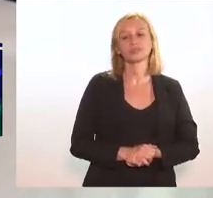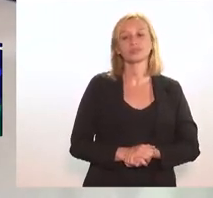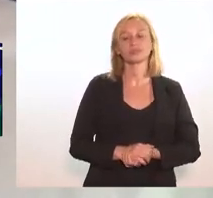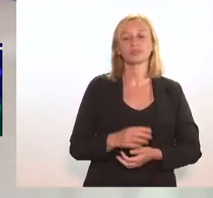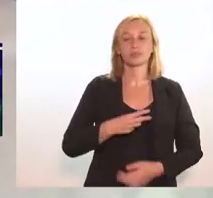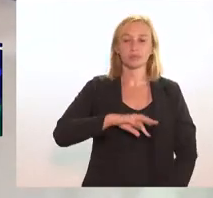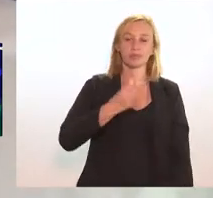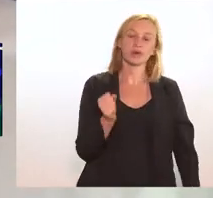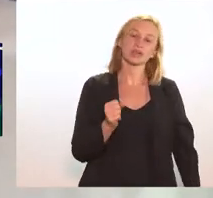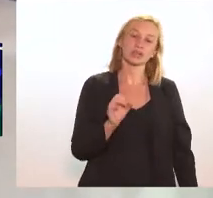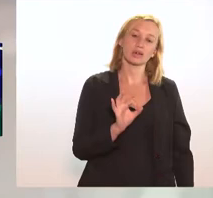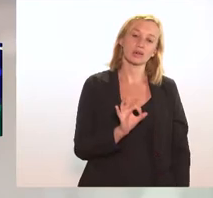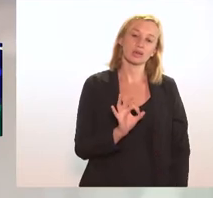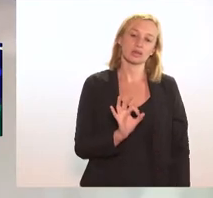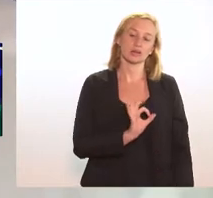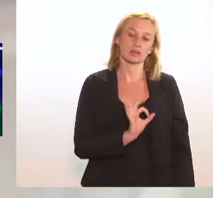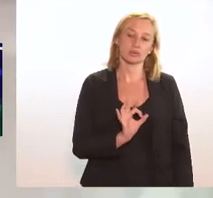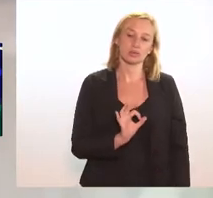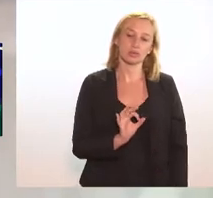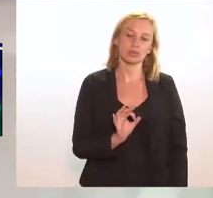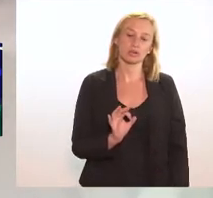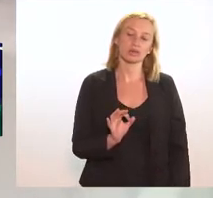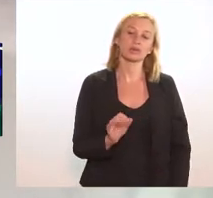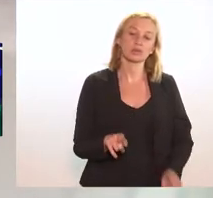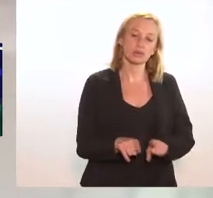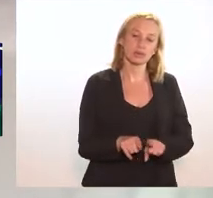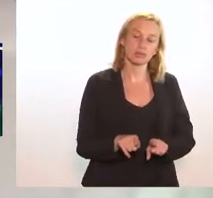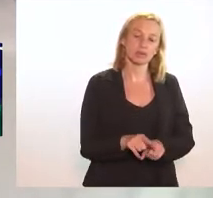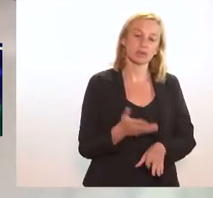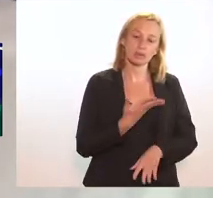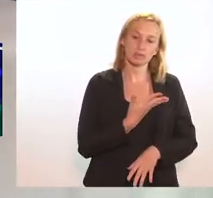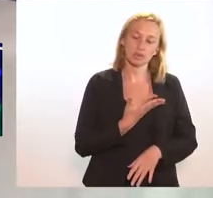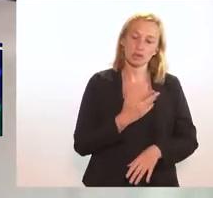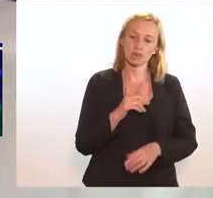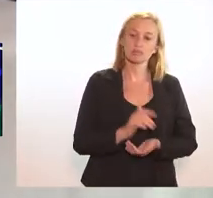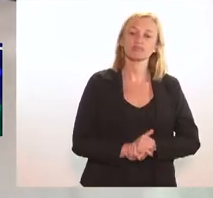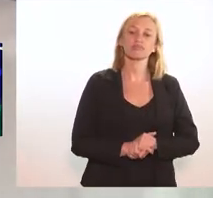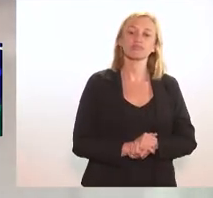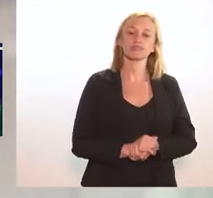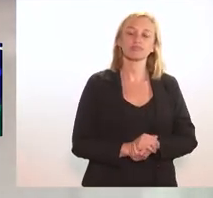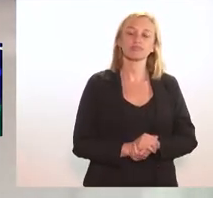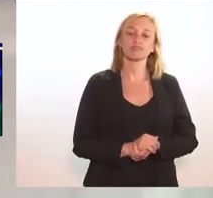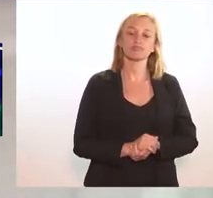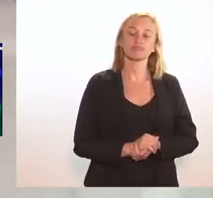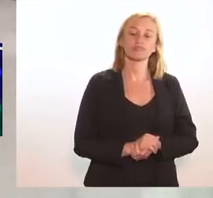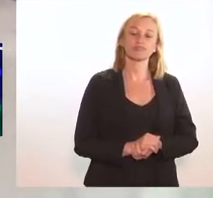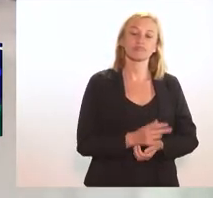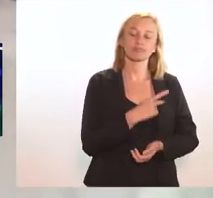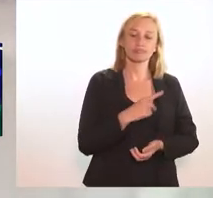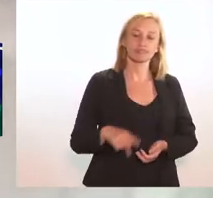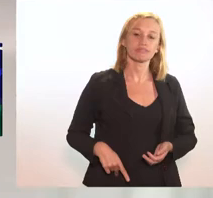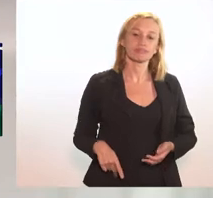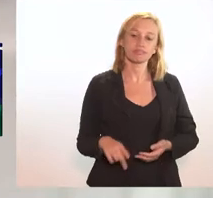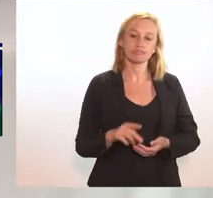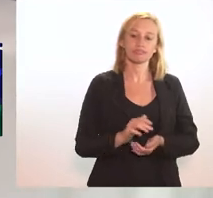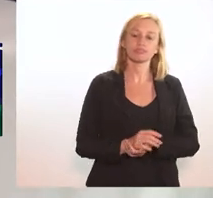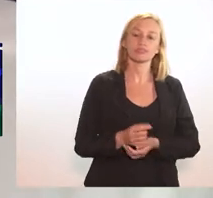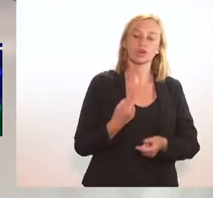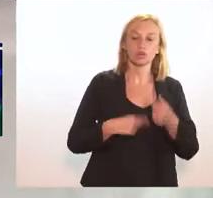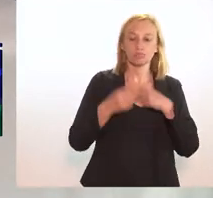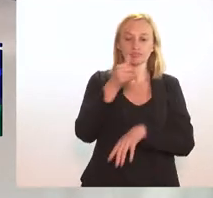presidente, e que a gente possa garantir que o Superar